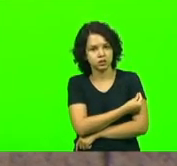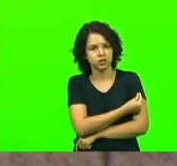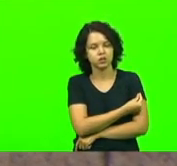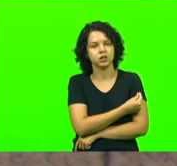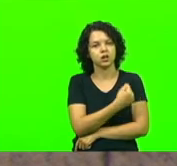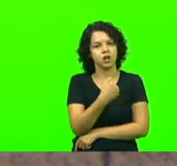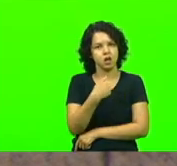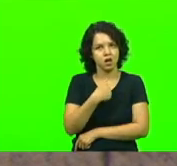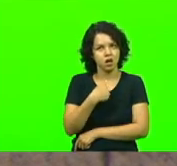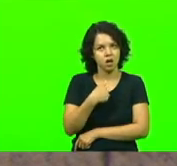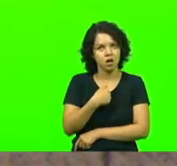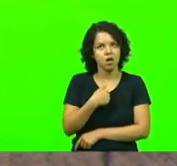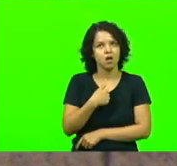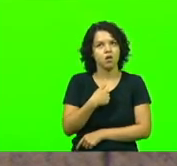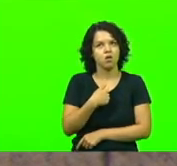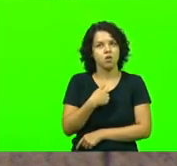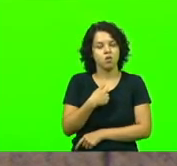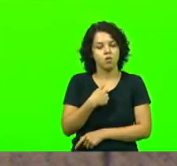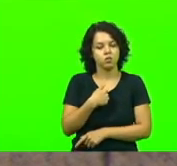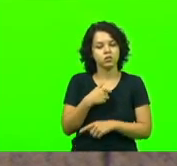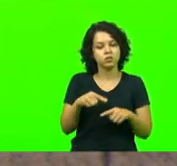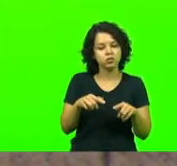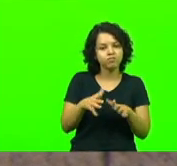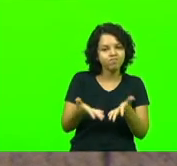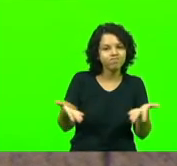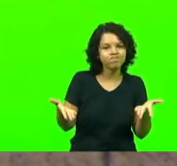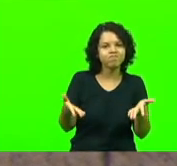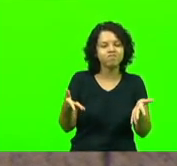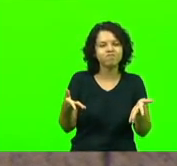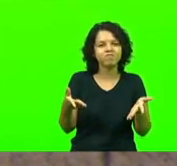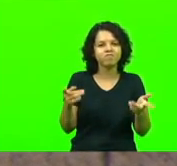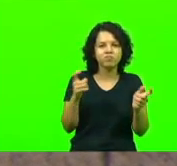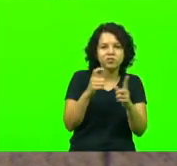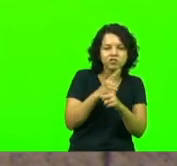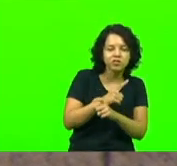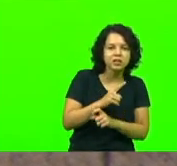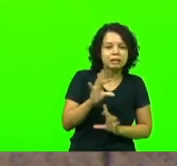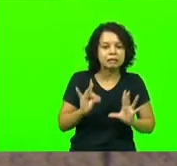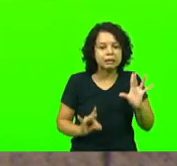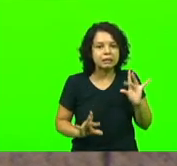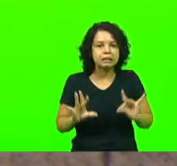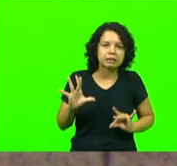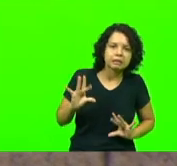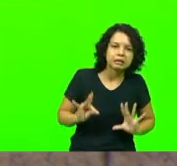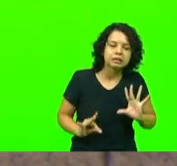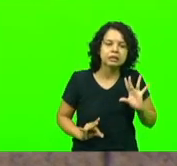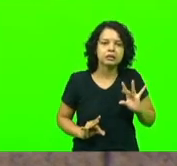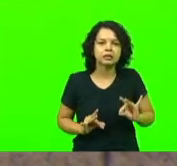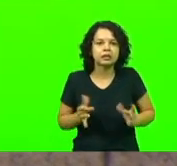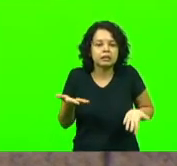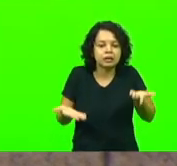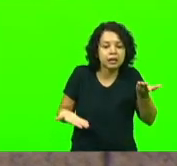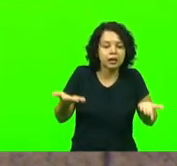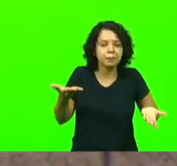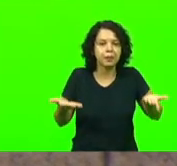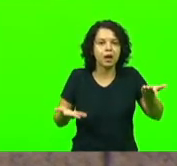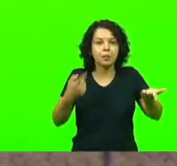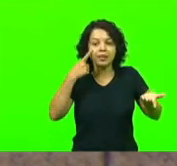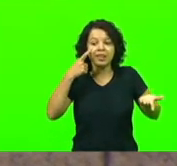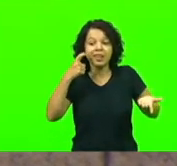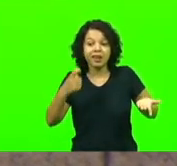terreno delicado de tentar equilibrar os interesses